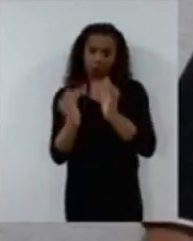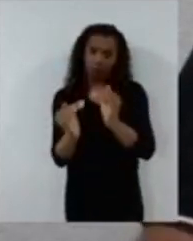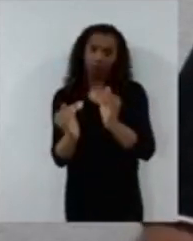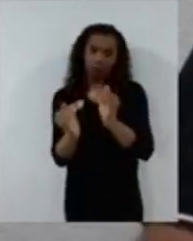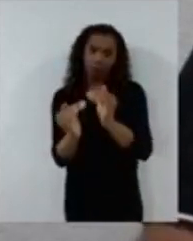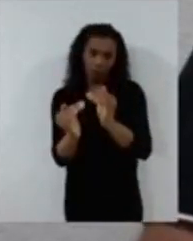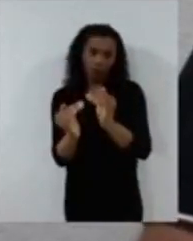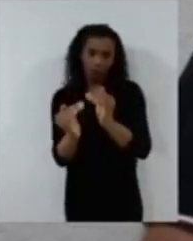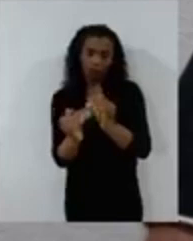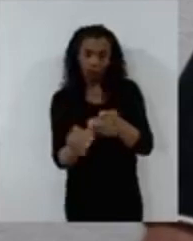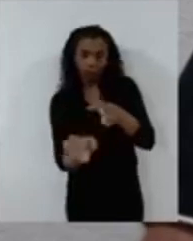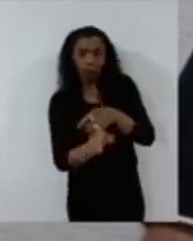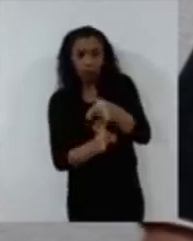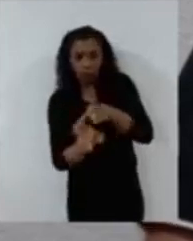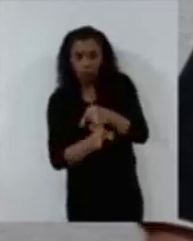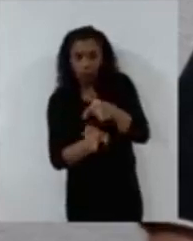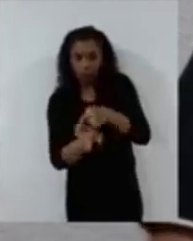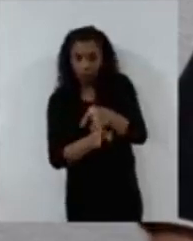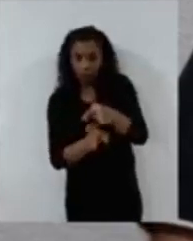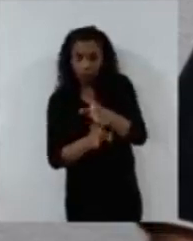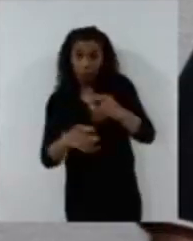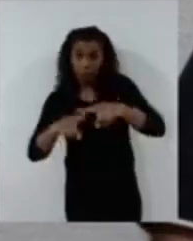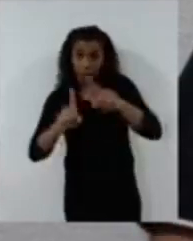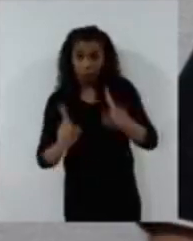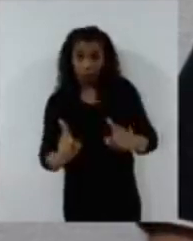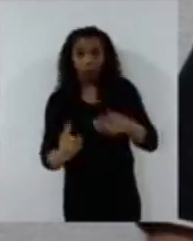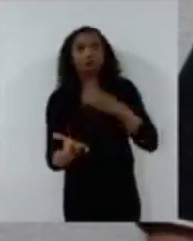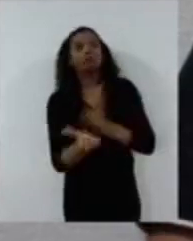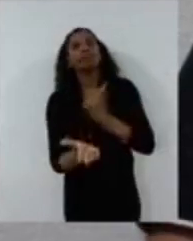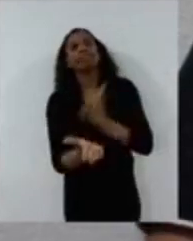que estão tomando. Mas